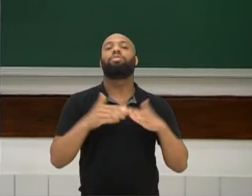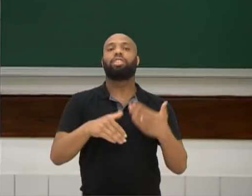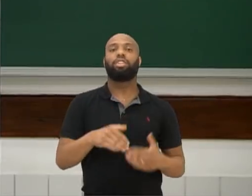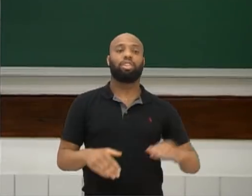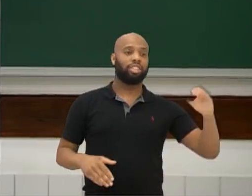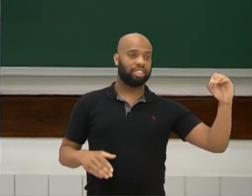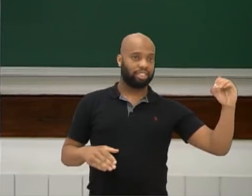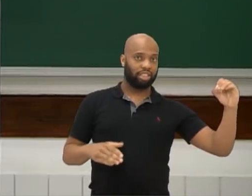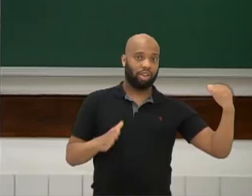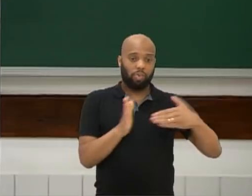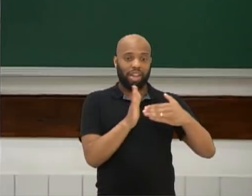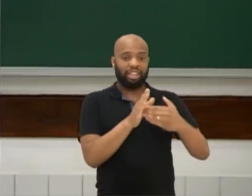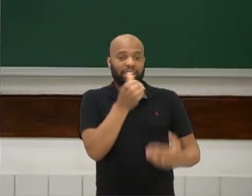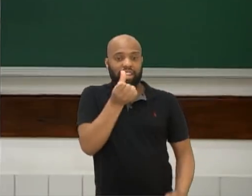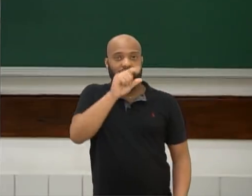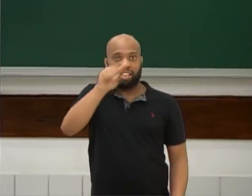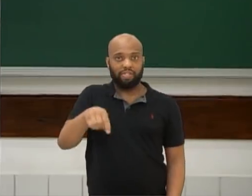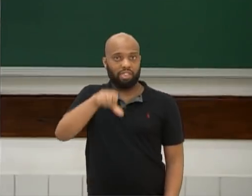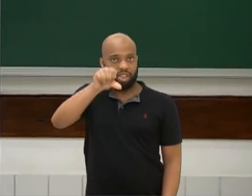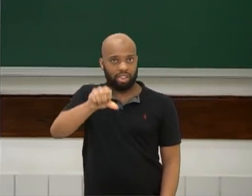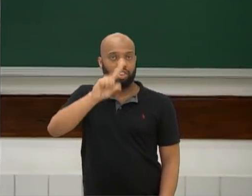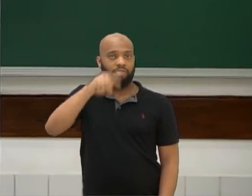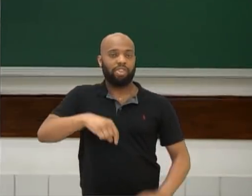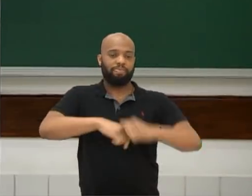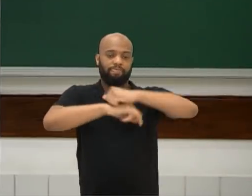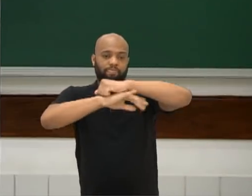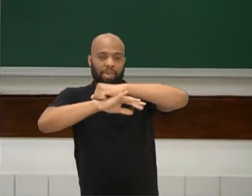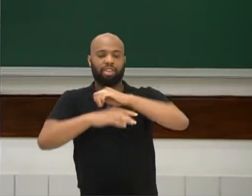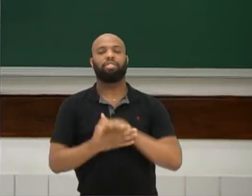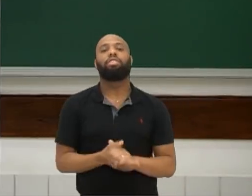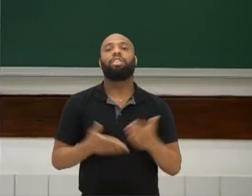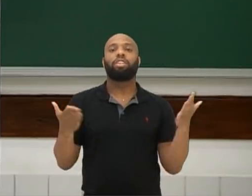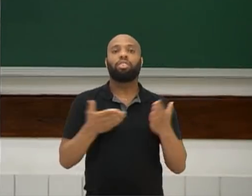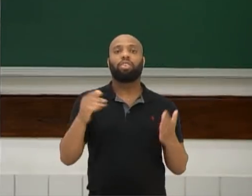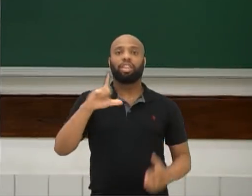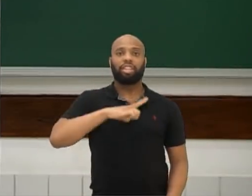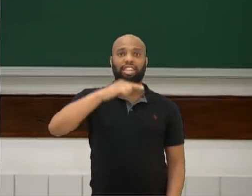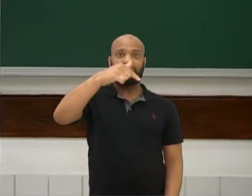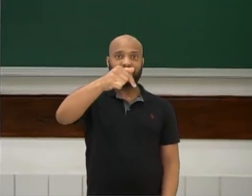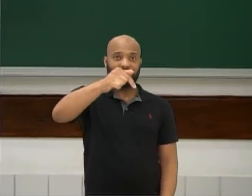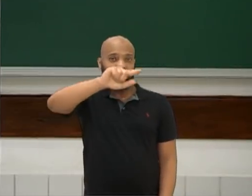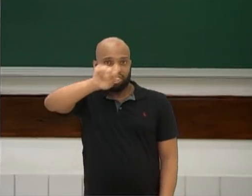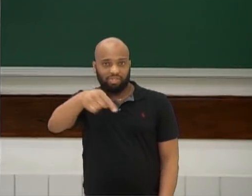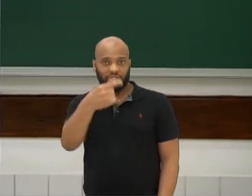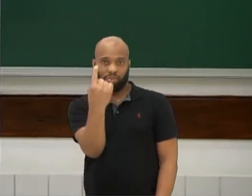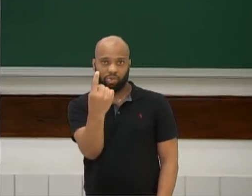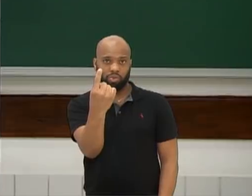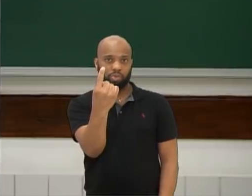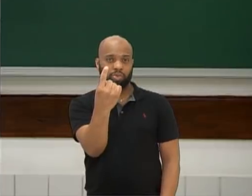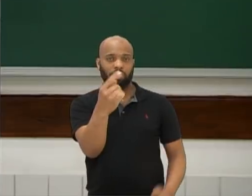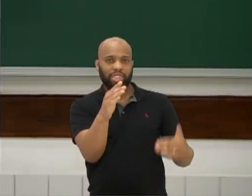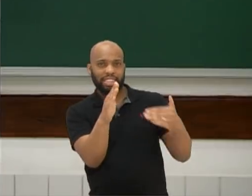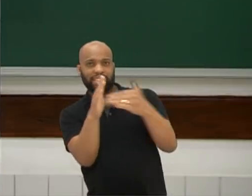e 6,9, essa substância é ácida. Entre 7,1 e